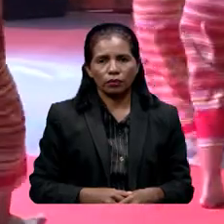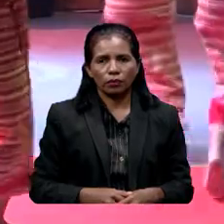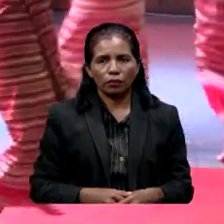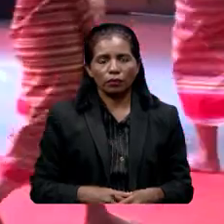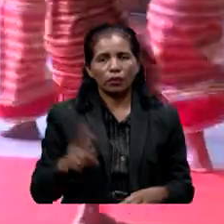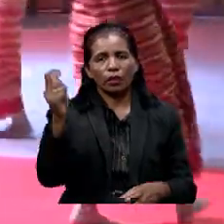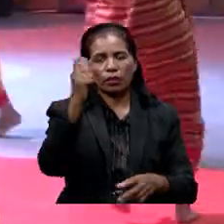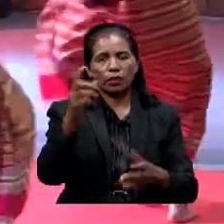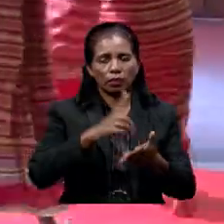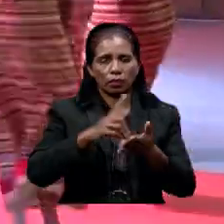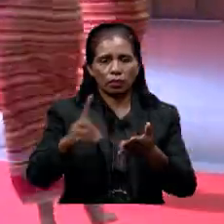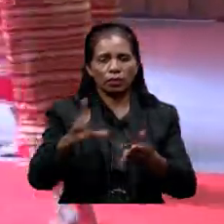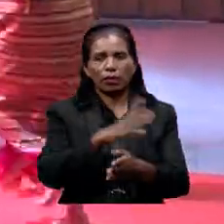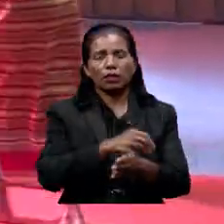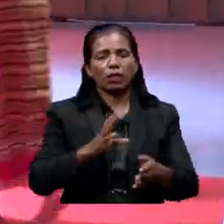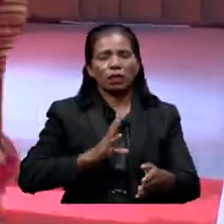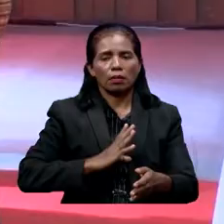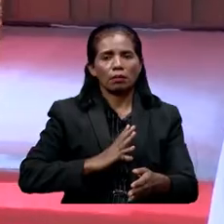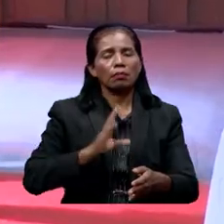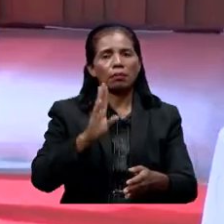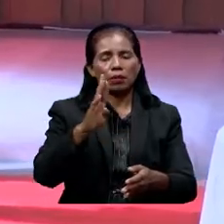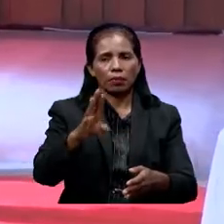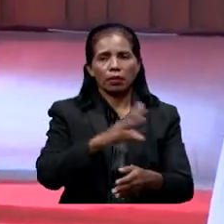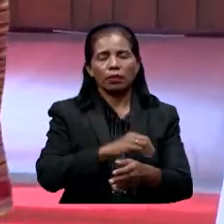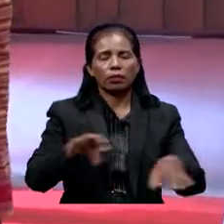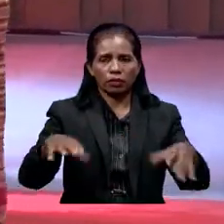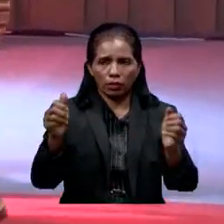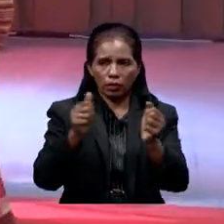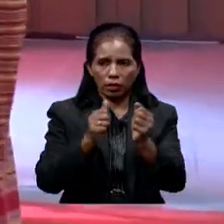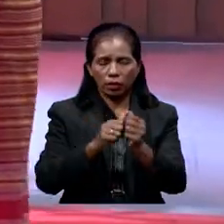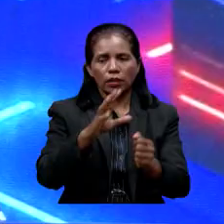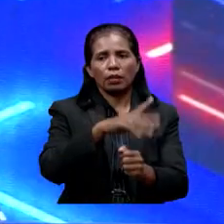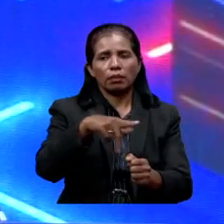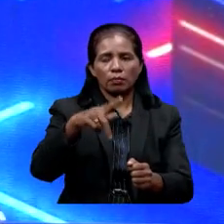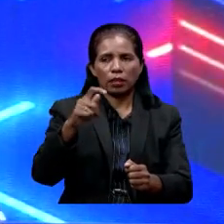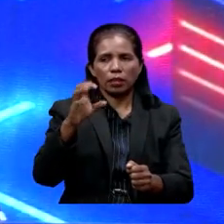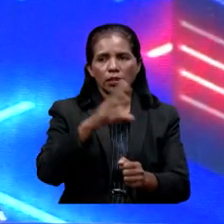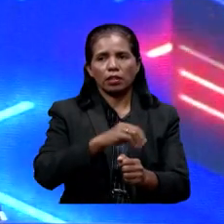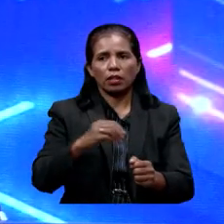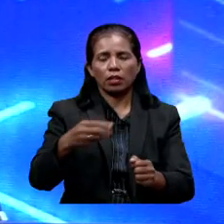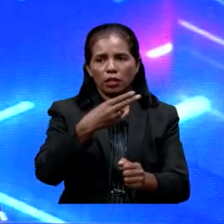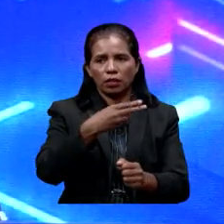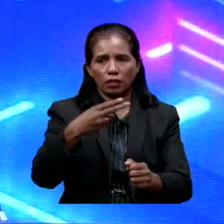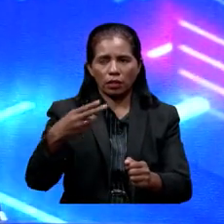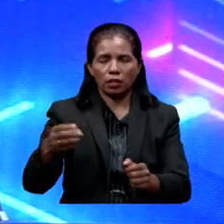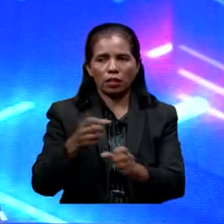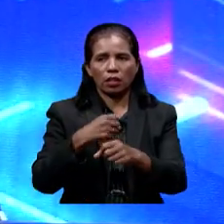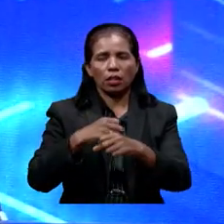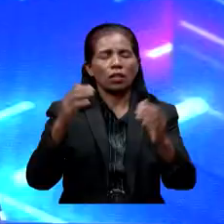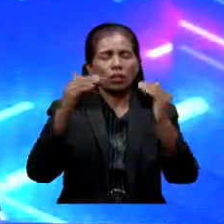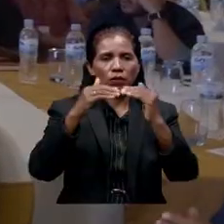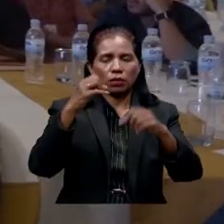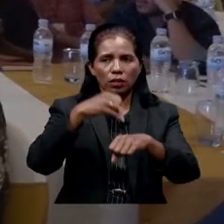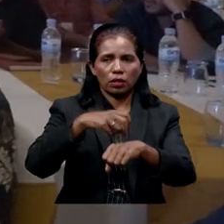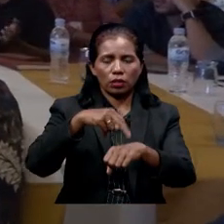Terasa semana ini yang selalu multi-uses bebora dili, itu telco group serbisu amutu ko PT Synix Metro Data Indonesia realiza seminar